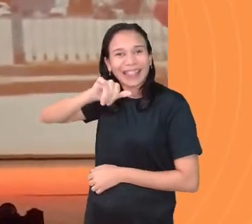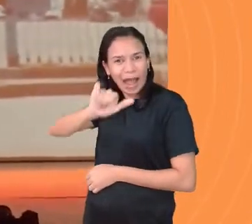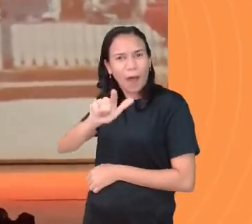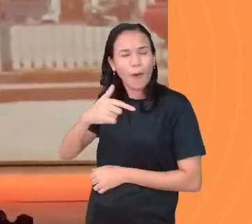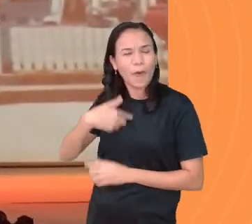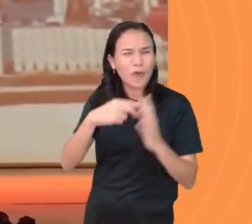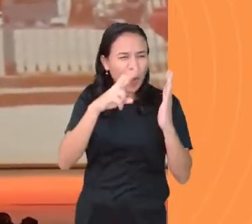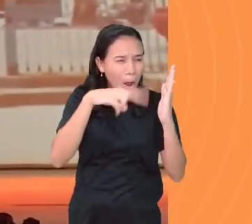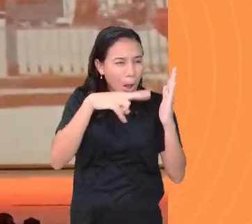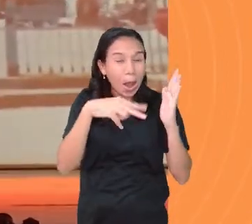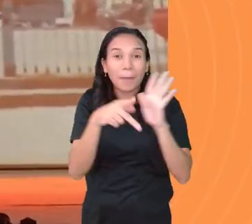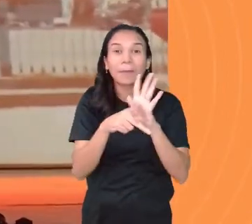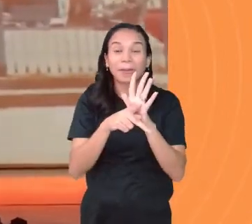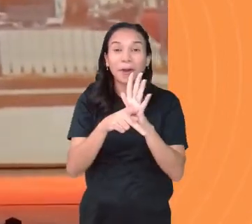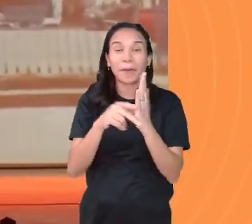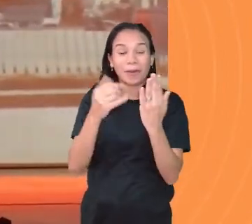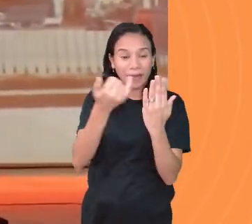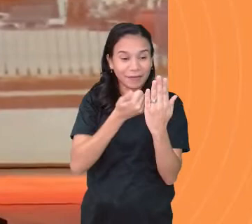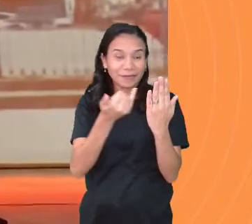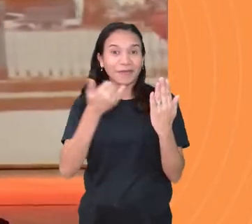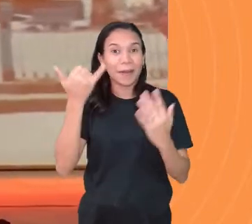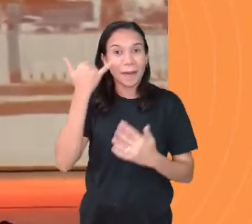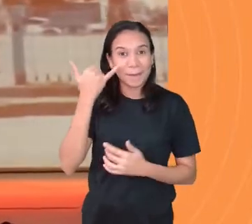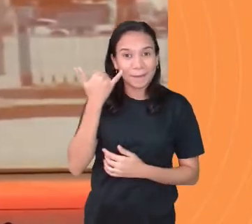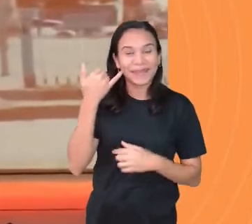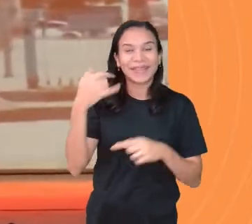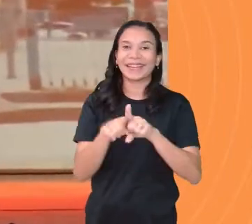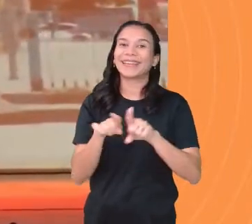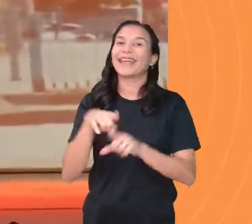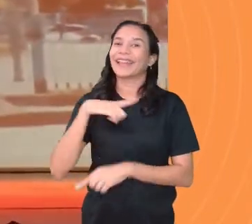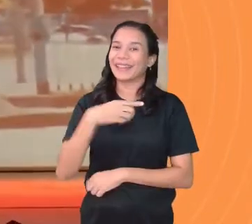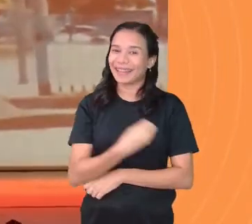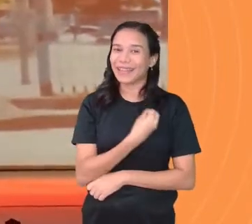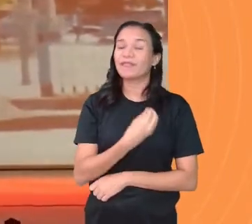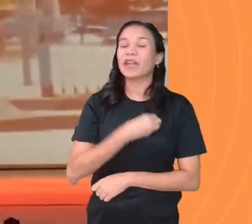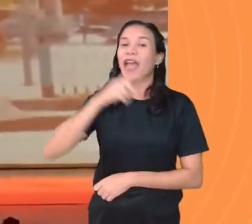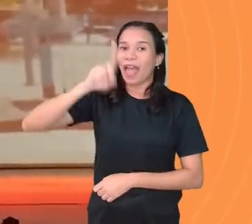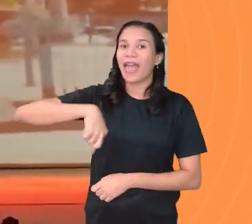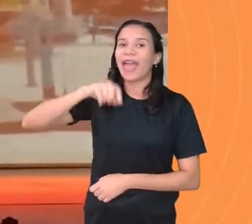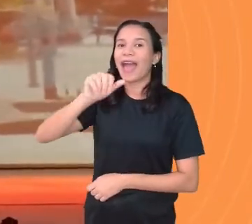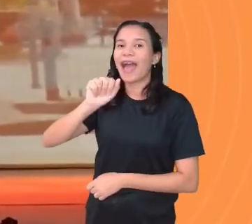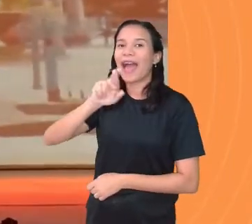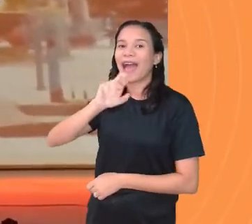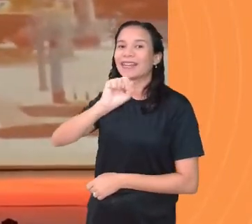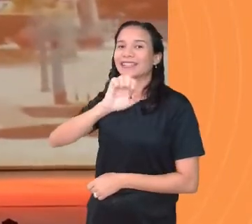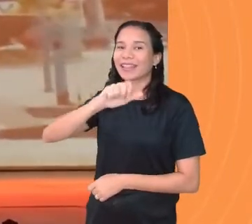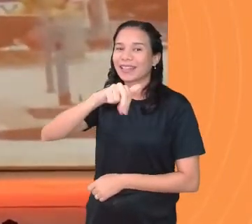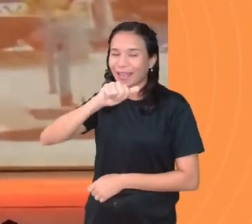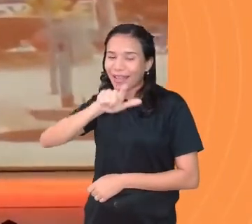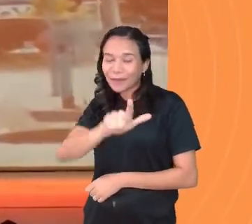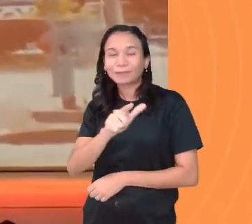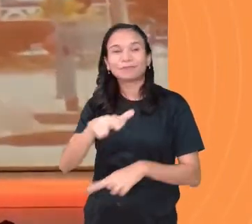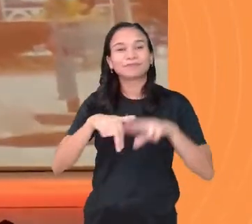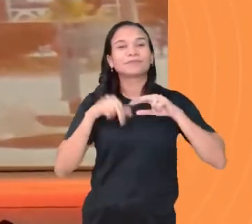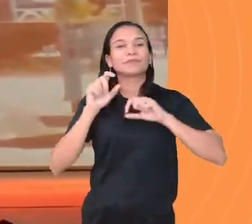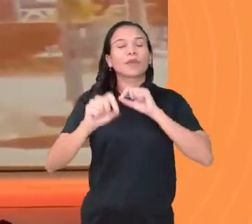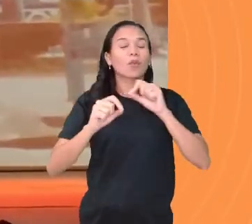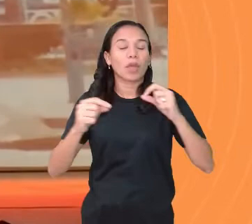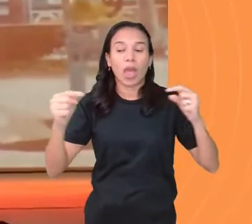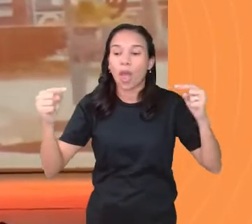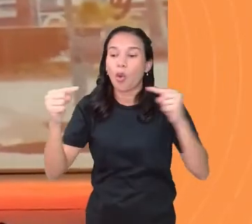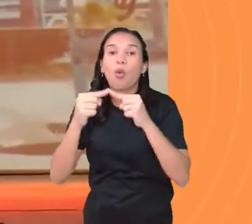filei aqui a informação. Billy e Laila estão ali dizendo que é a Praça do Arsenal. E aí conversaria, né,